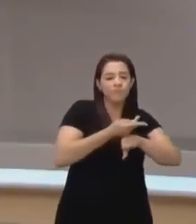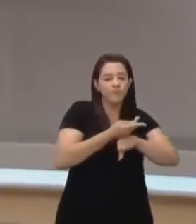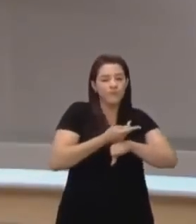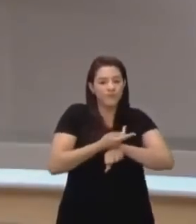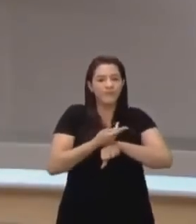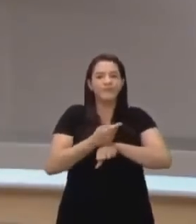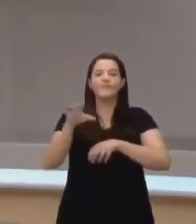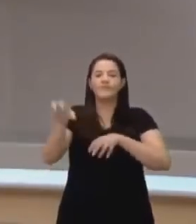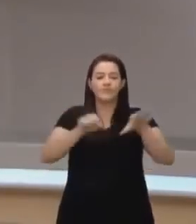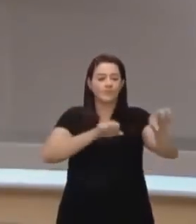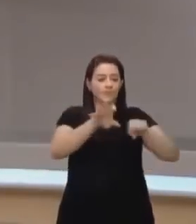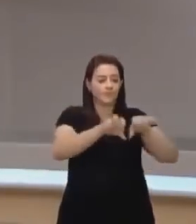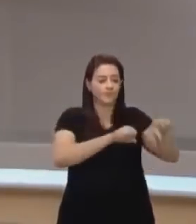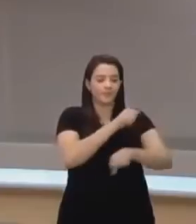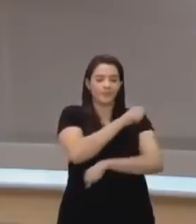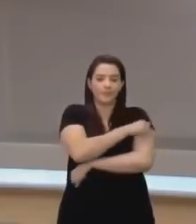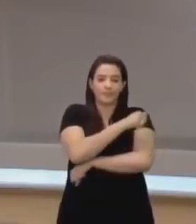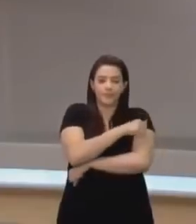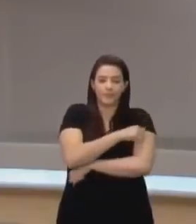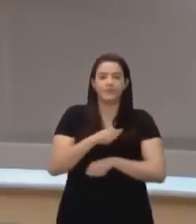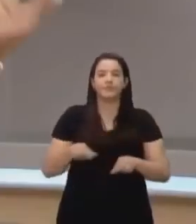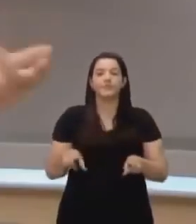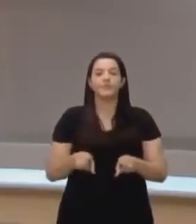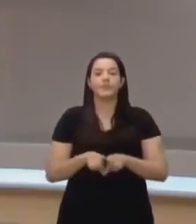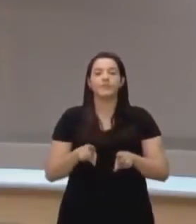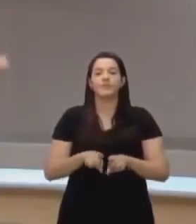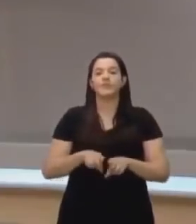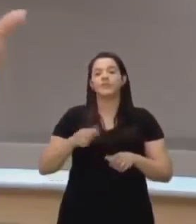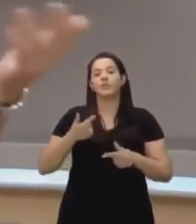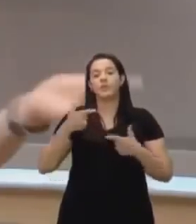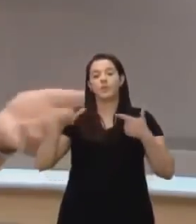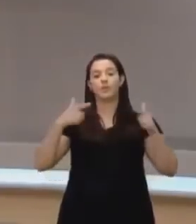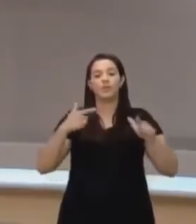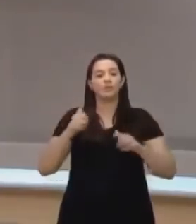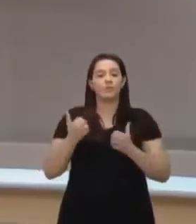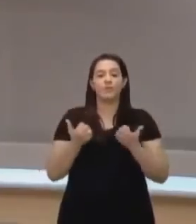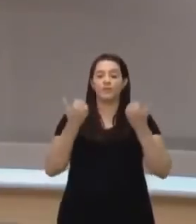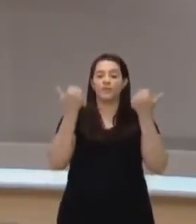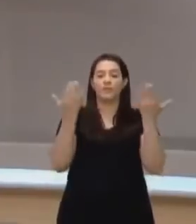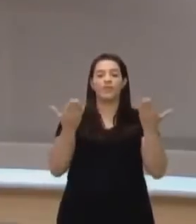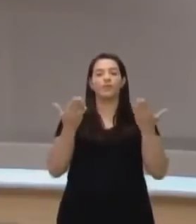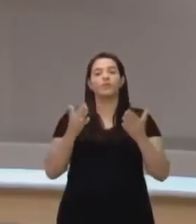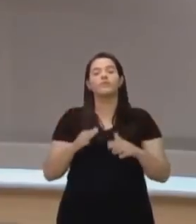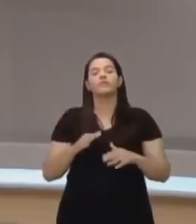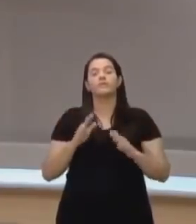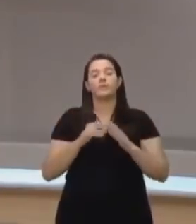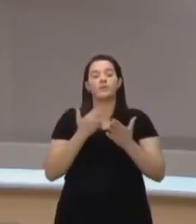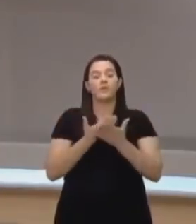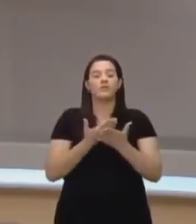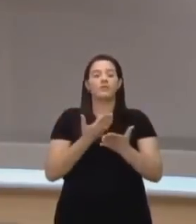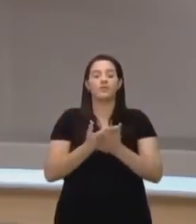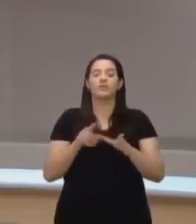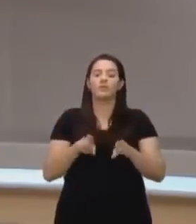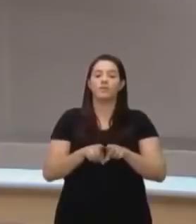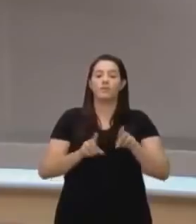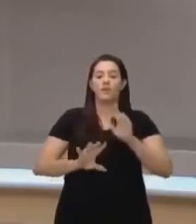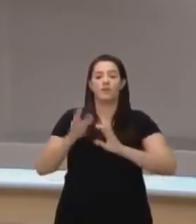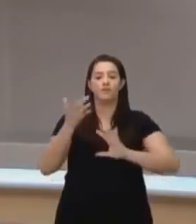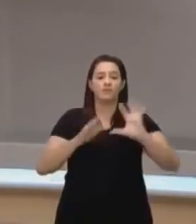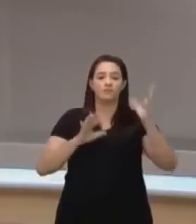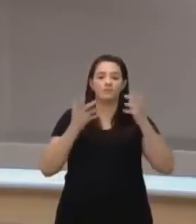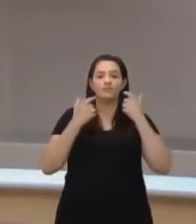ativa. Ações de cunho social que extrapolam, inclusive, o muro da escola, vão até a comunidade, atuam dentro da